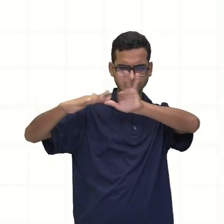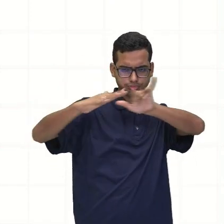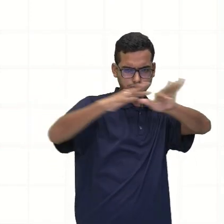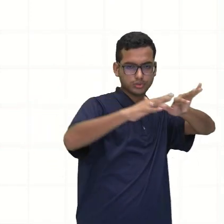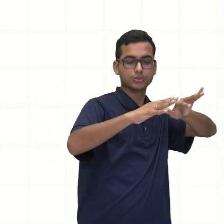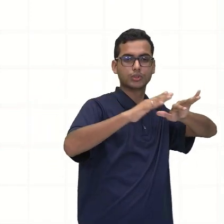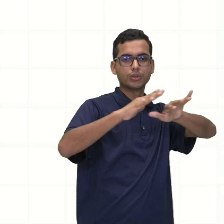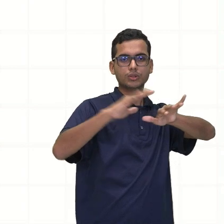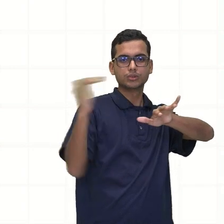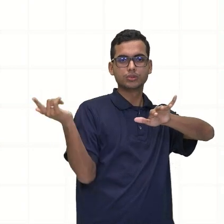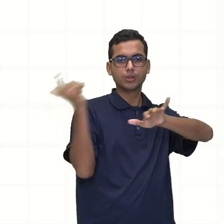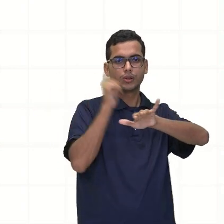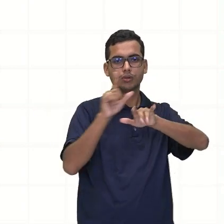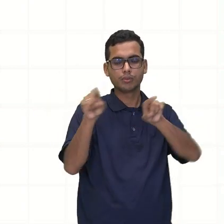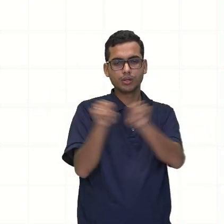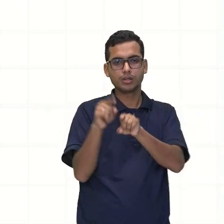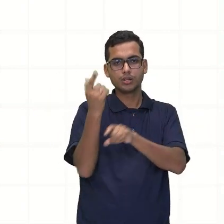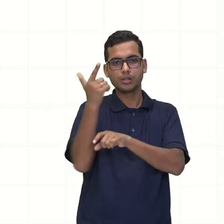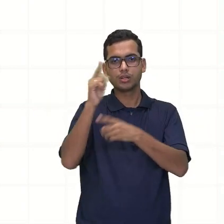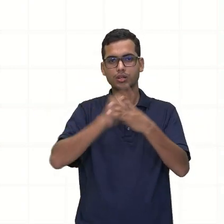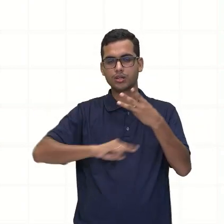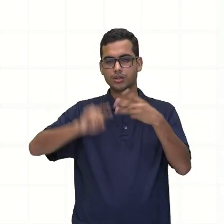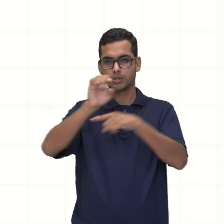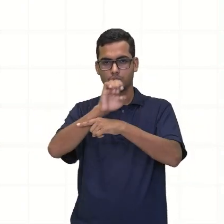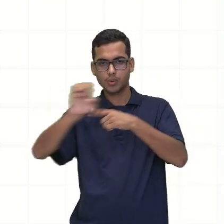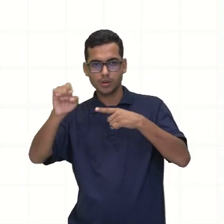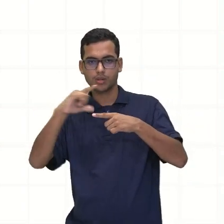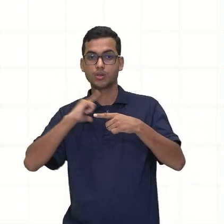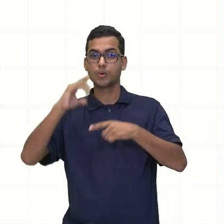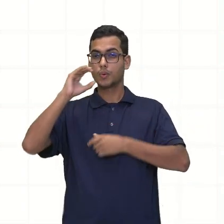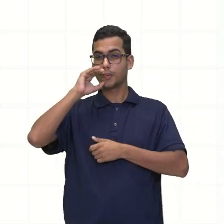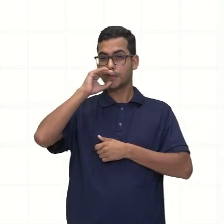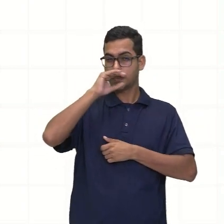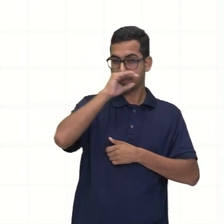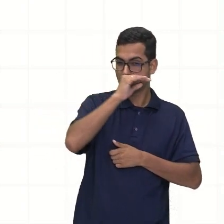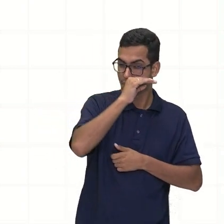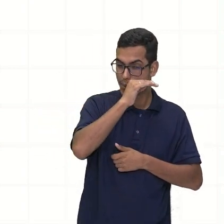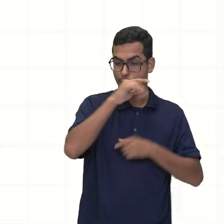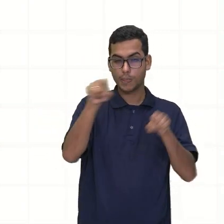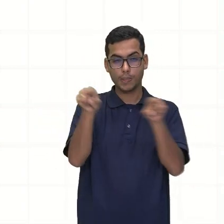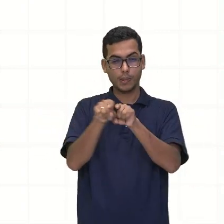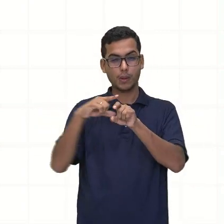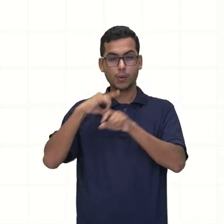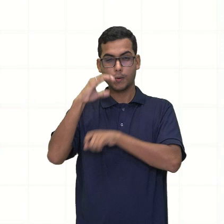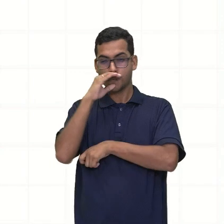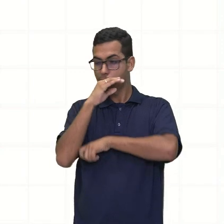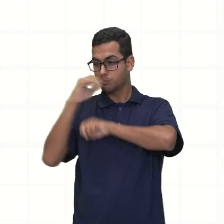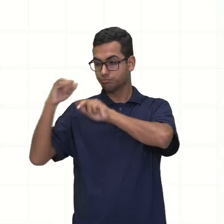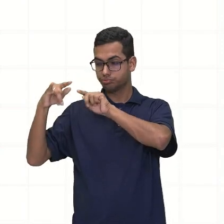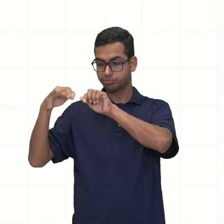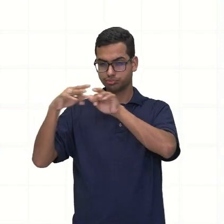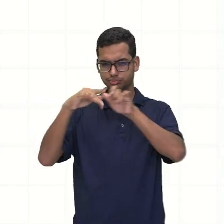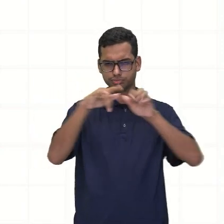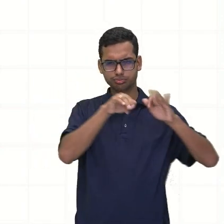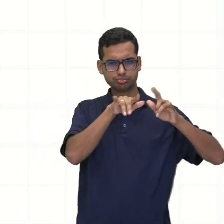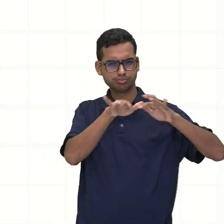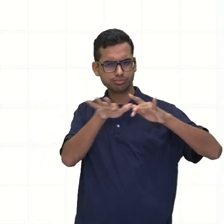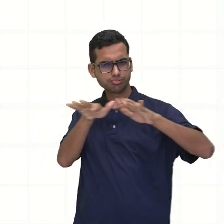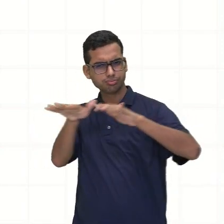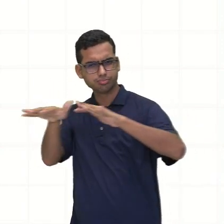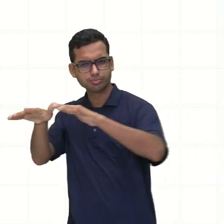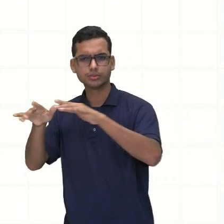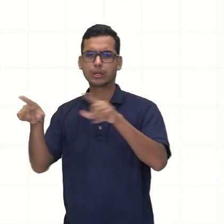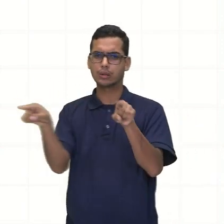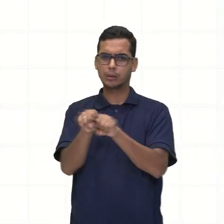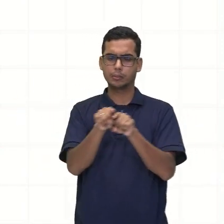temos a equatorial atlântica também, que vai influenciar no Brasil. E aí, no inverno, nós temos a massa